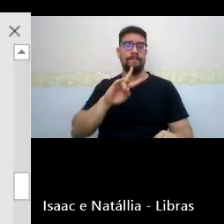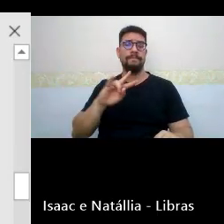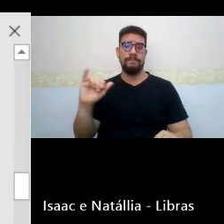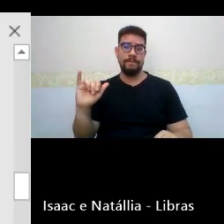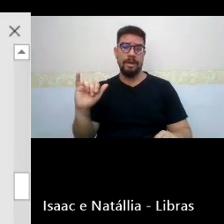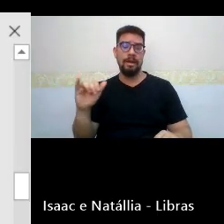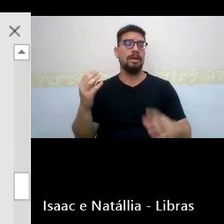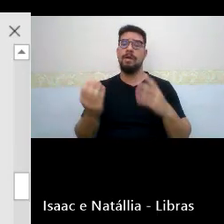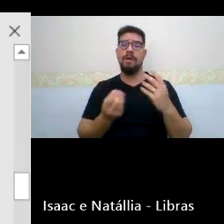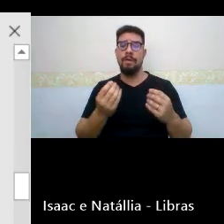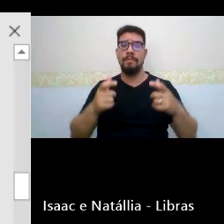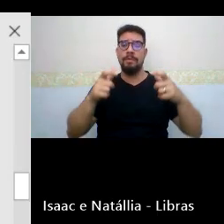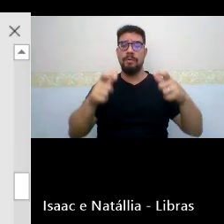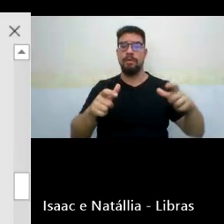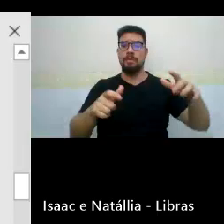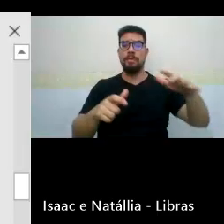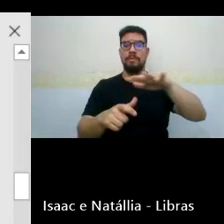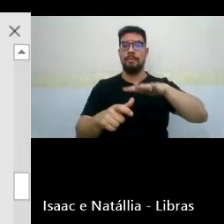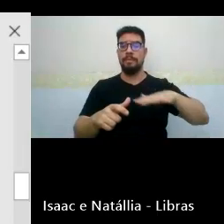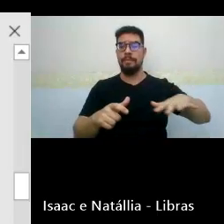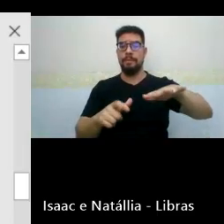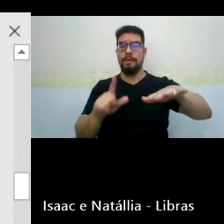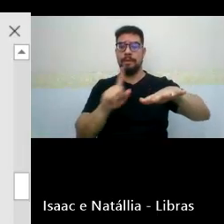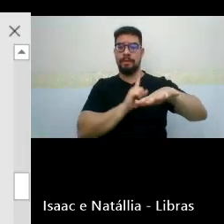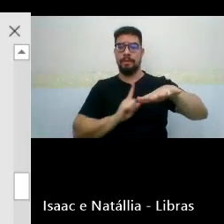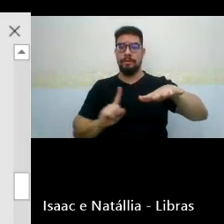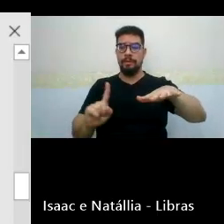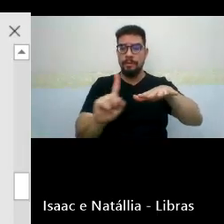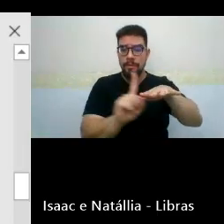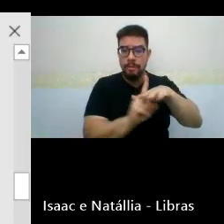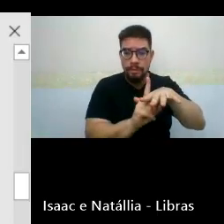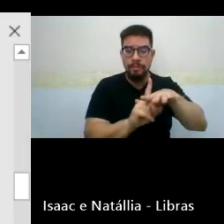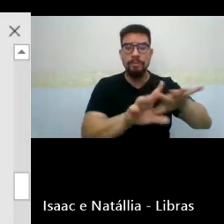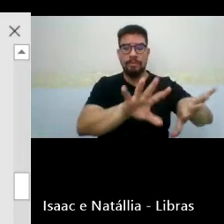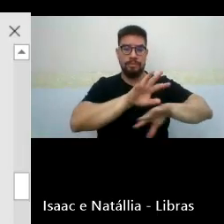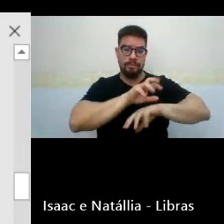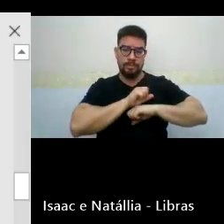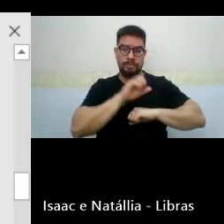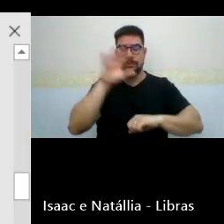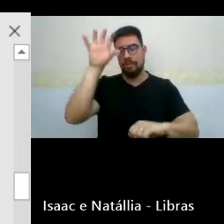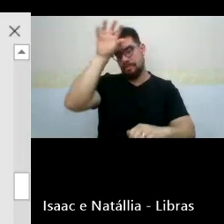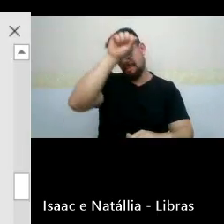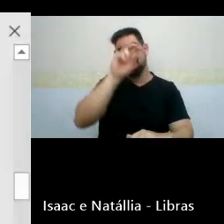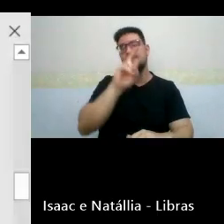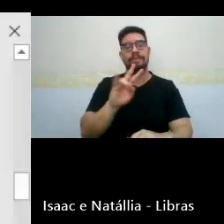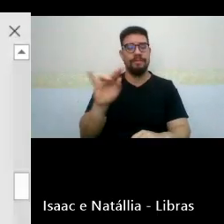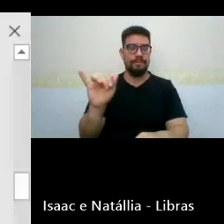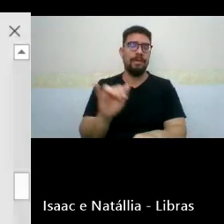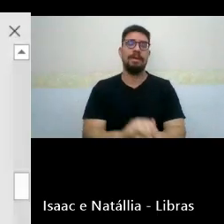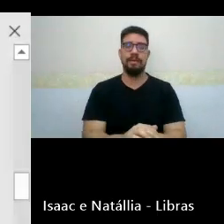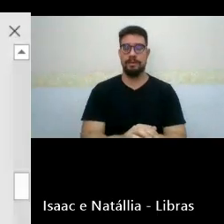se encontra. Então, tentem pensar comigo na seguinte situação.